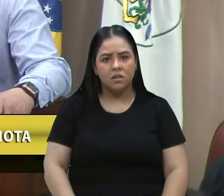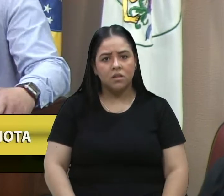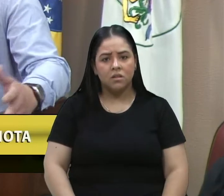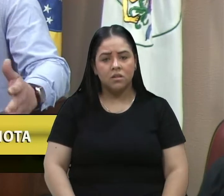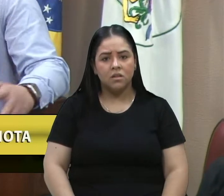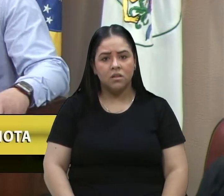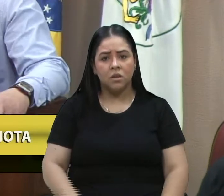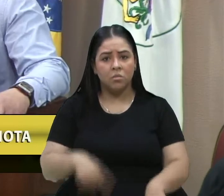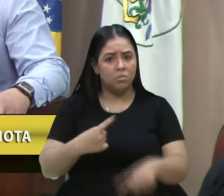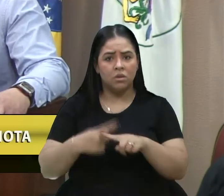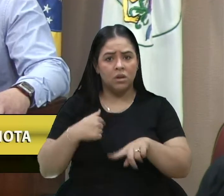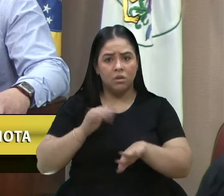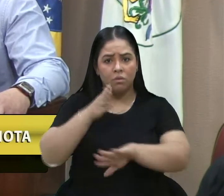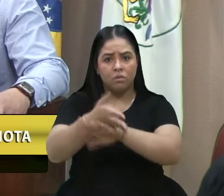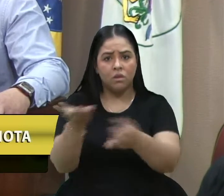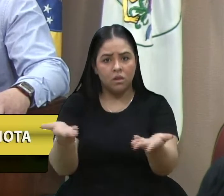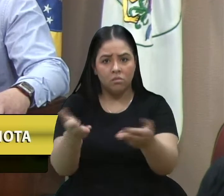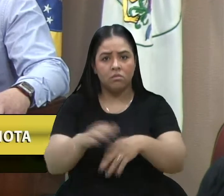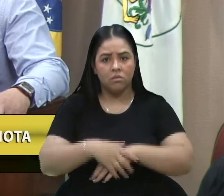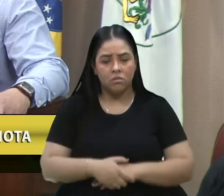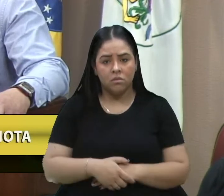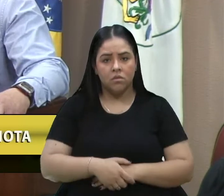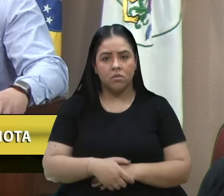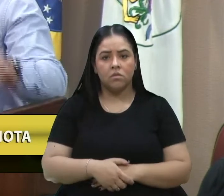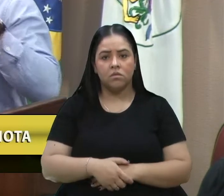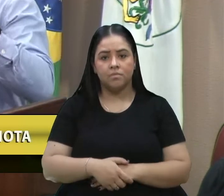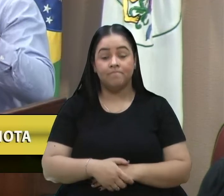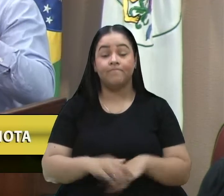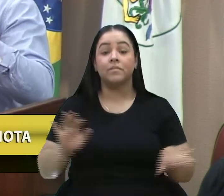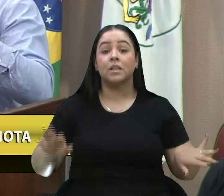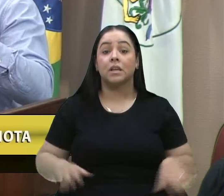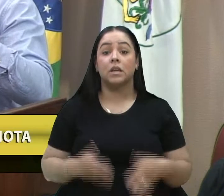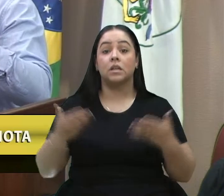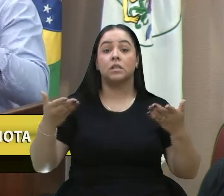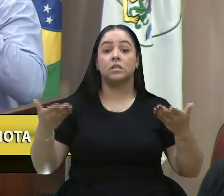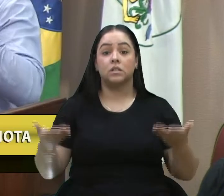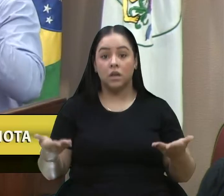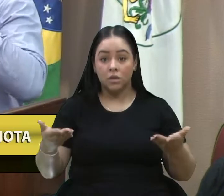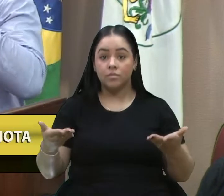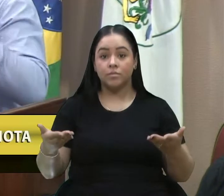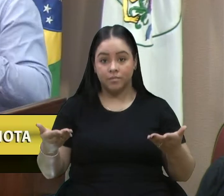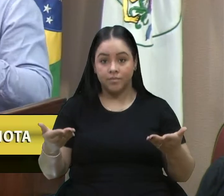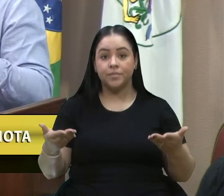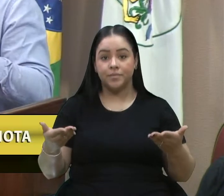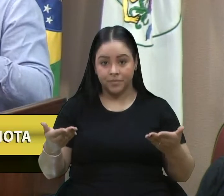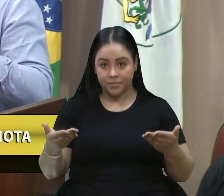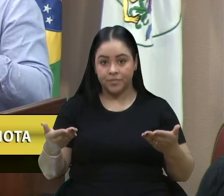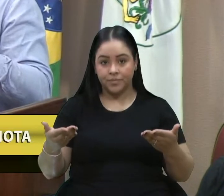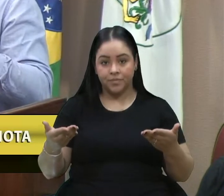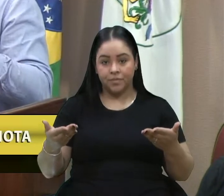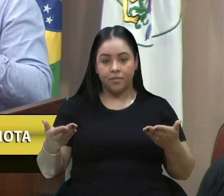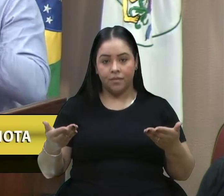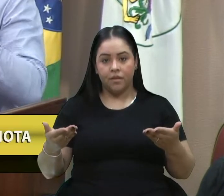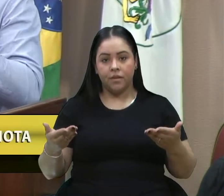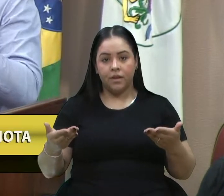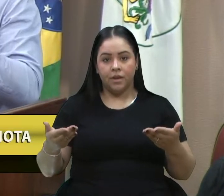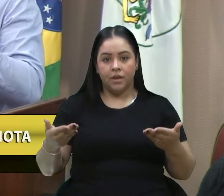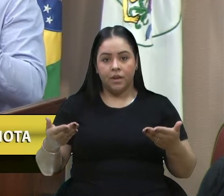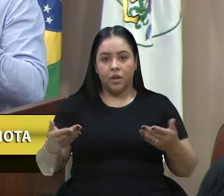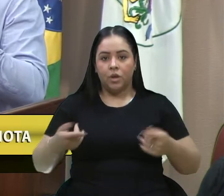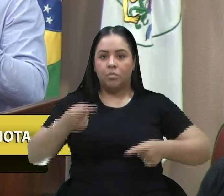Para que eu estava lá então? Né? Então, por esse motivo,